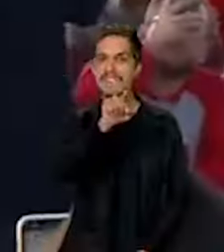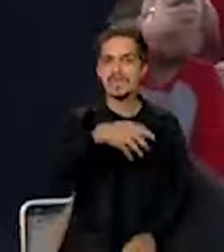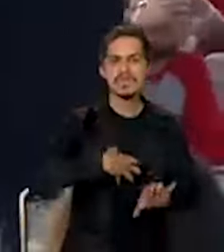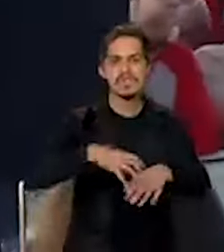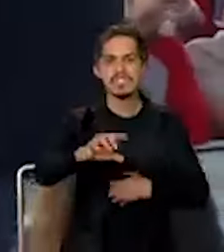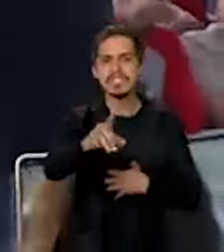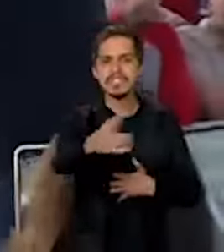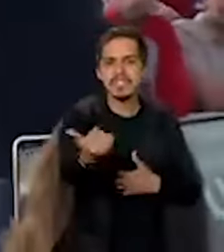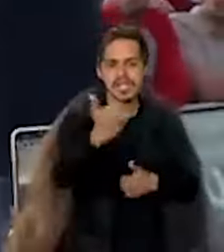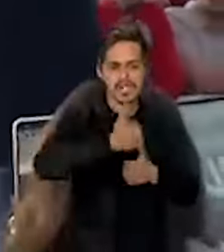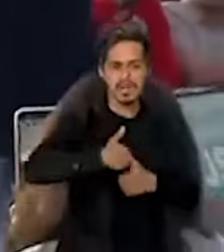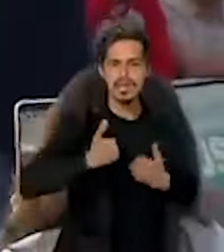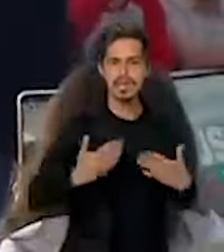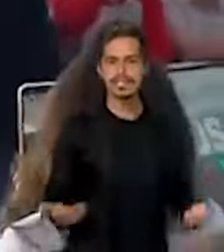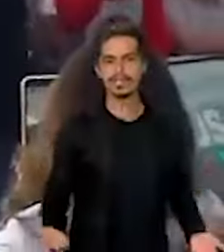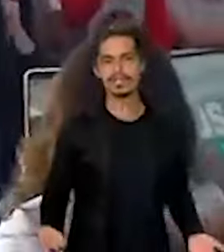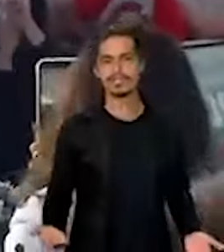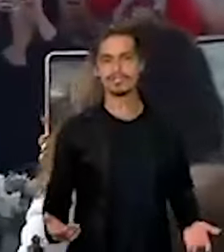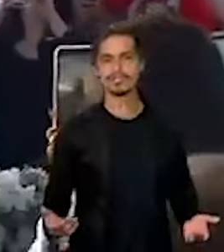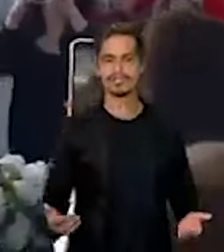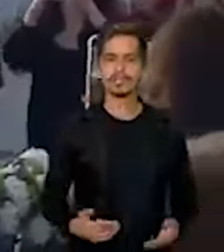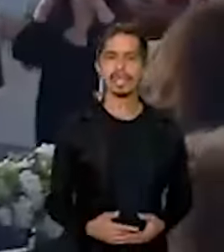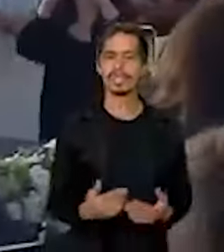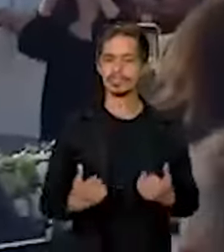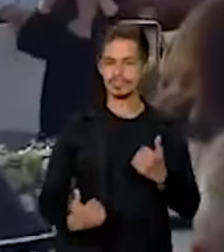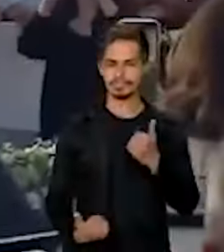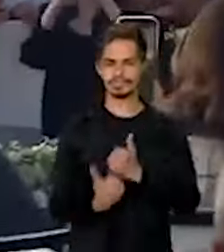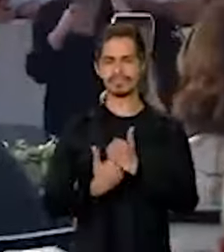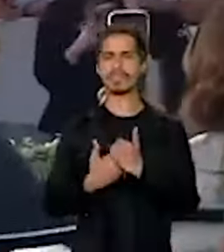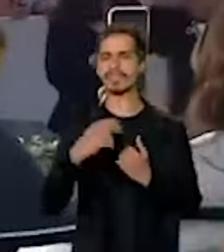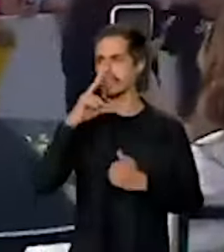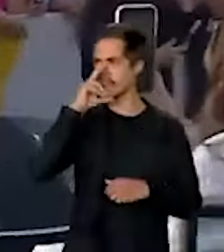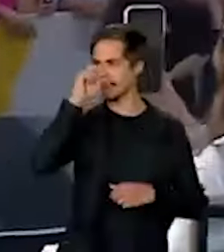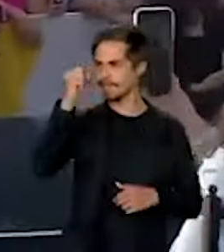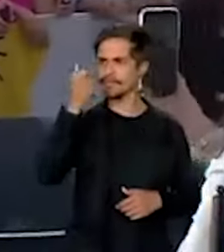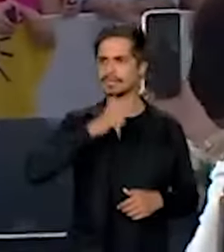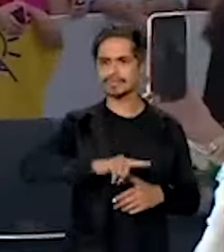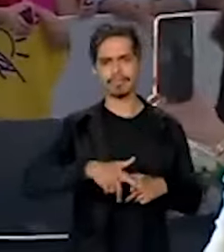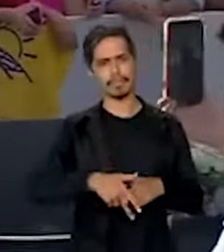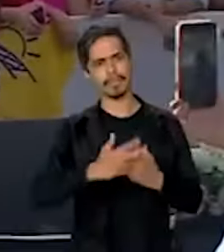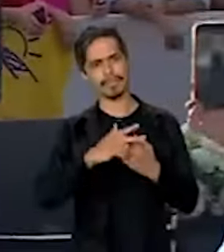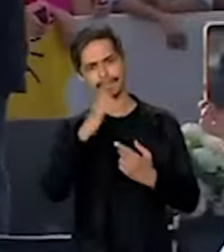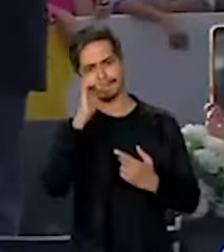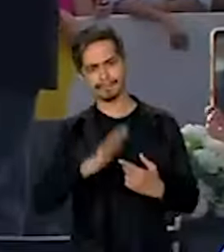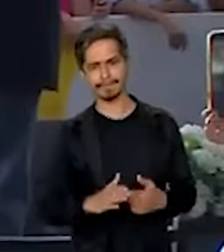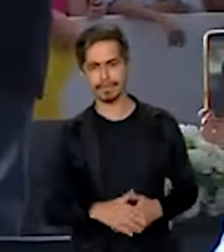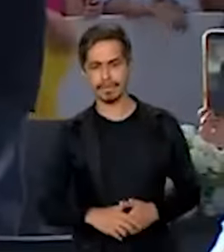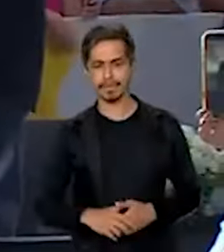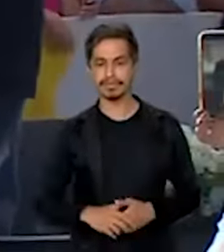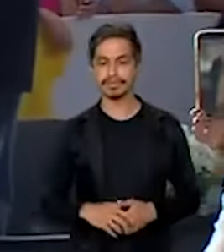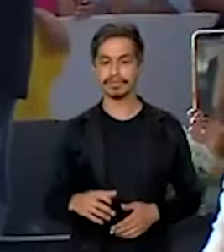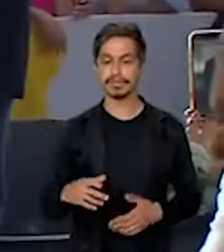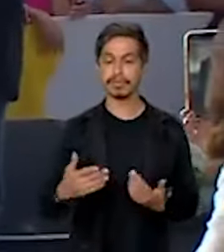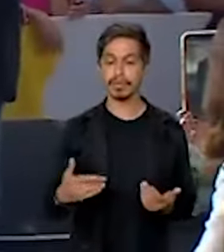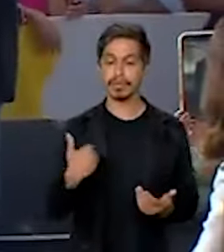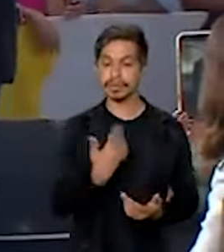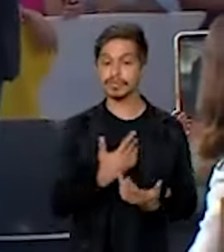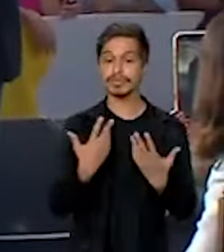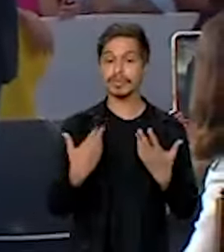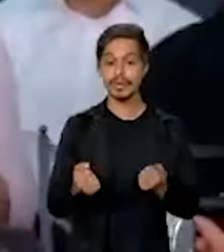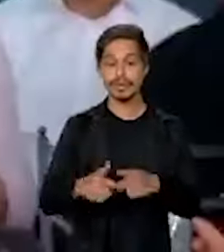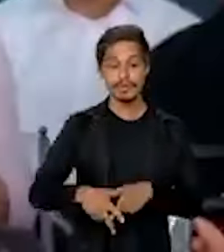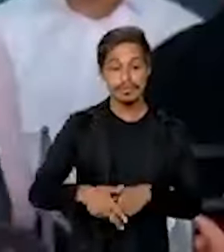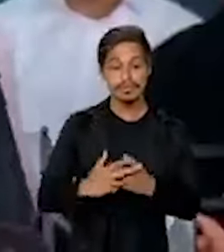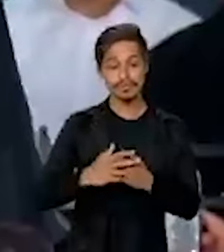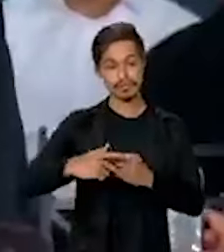vocês. Então, é isso que dá força para a gente consertar esse país. Estejam certos, nós vamos consertar